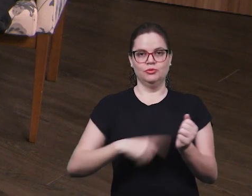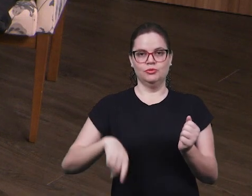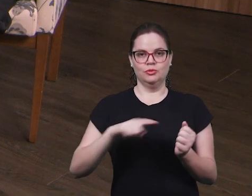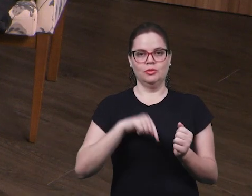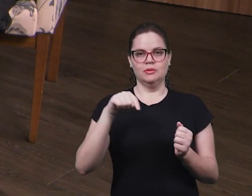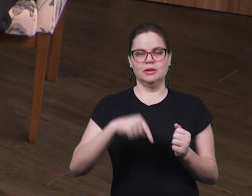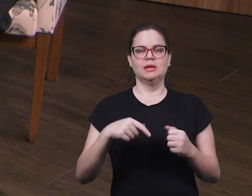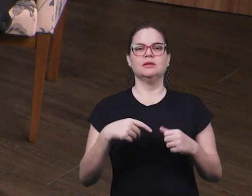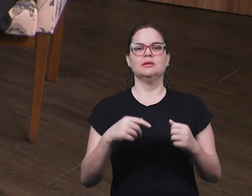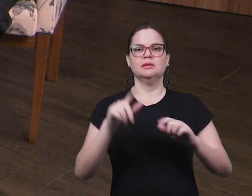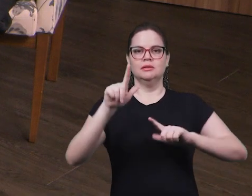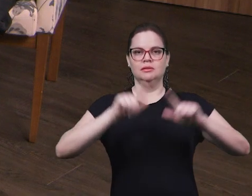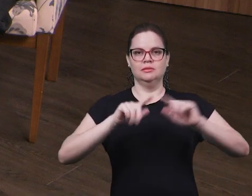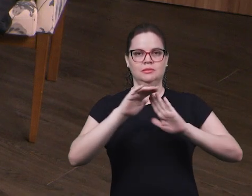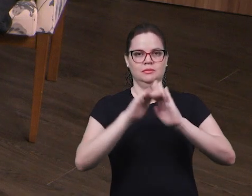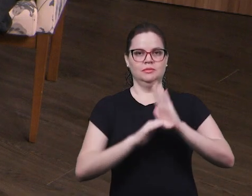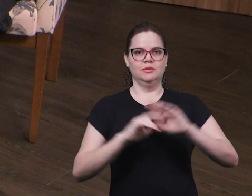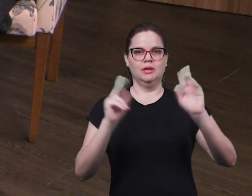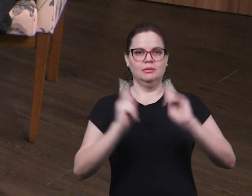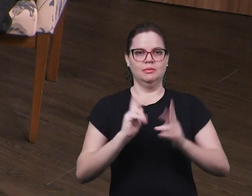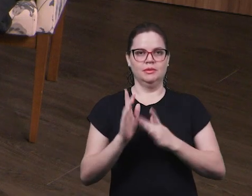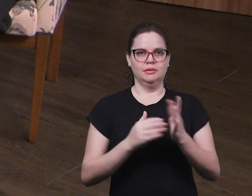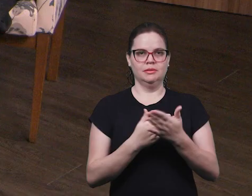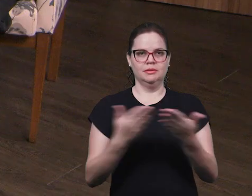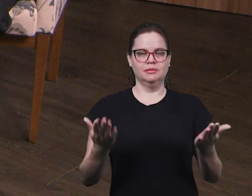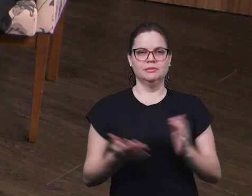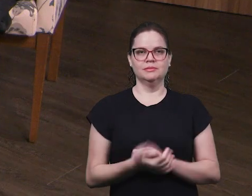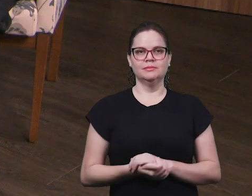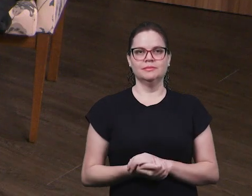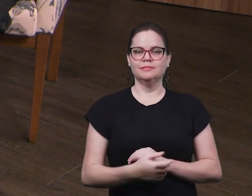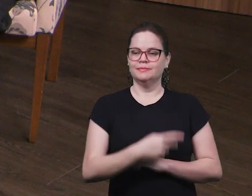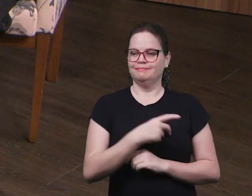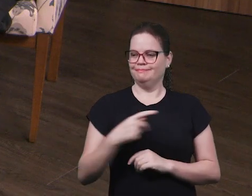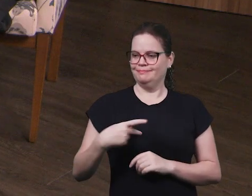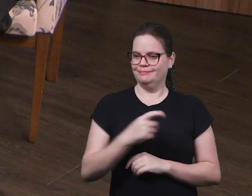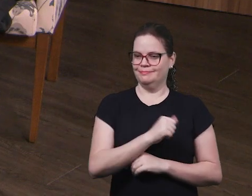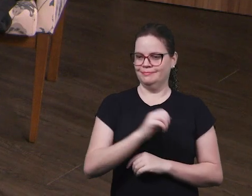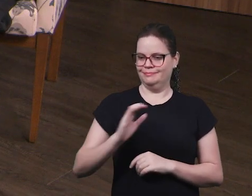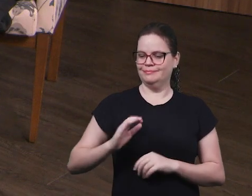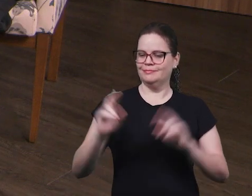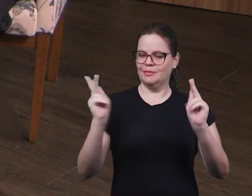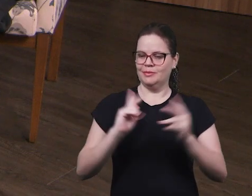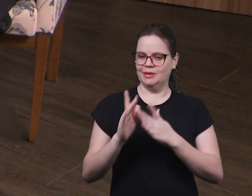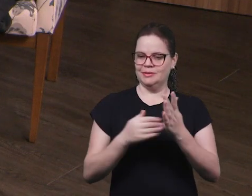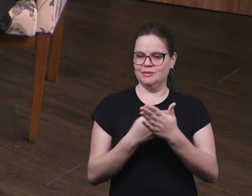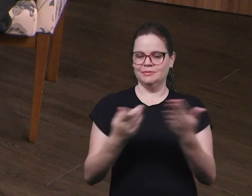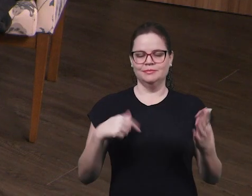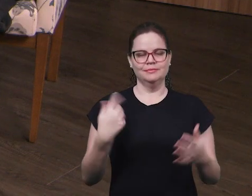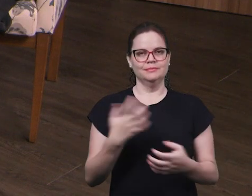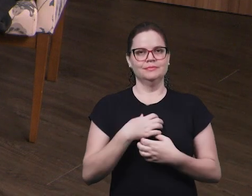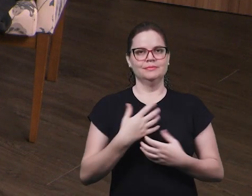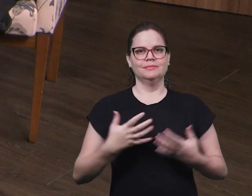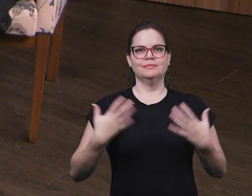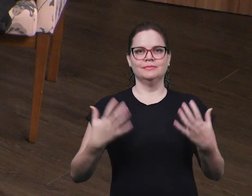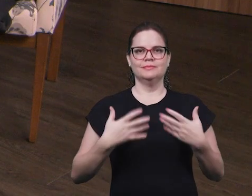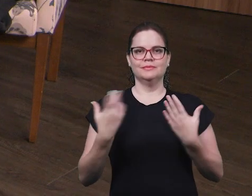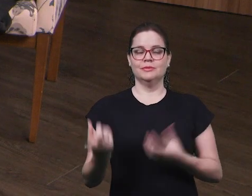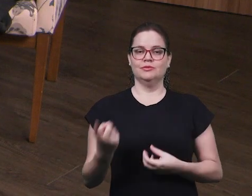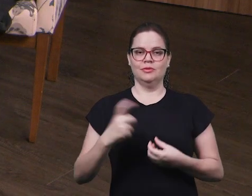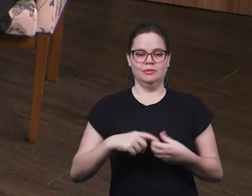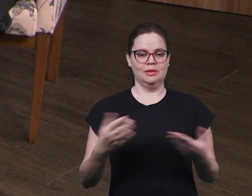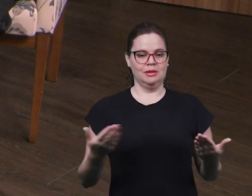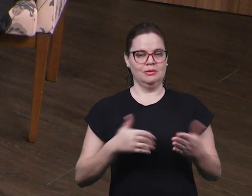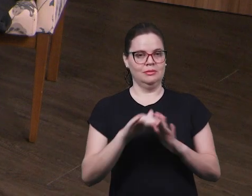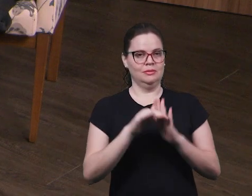deste programa. Paz do Senhor, pastor Gerson. Paz do Senhor, pastor Antônio Carlos. É uma alegria a gente estar de volta aqui